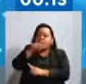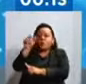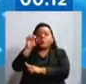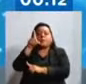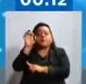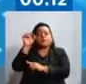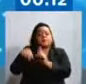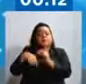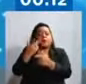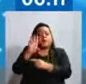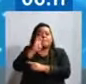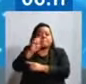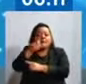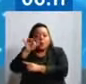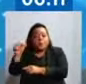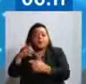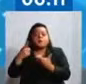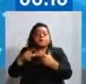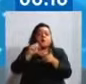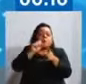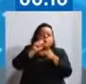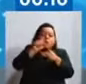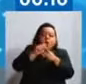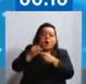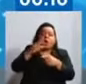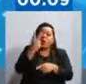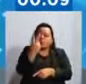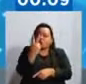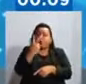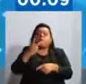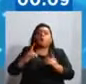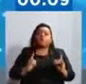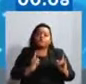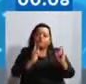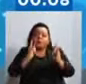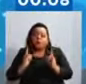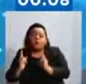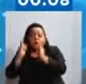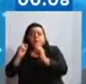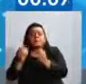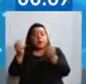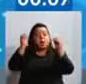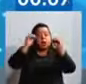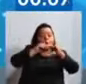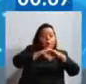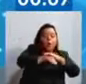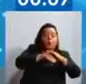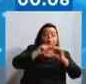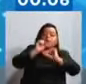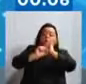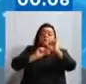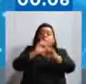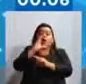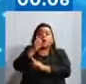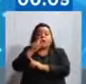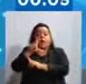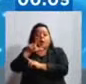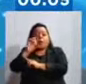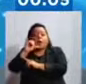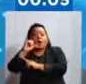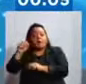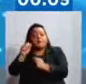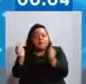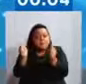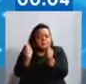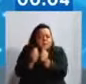a parceria vai ser feita. Eu vou alugar dois depósitos a partir de janeiro para estocar o calcário a partir de maio para ficar mais perto dos nossos pequenos